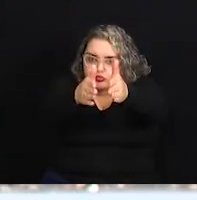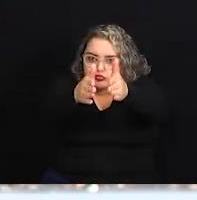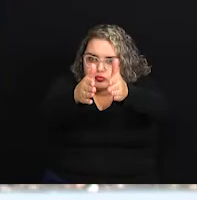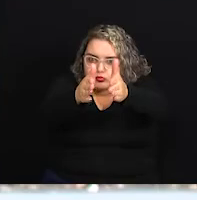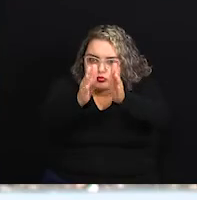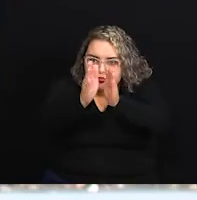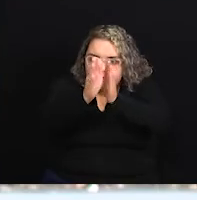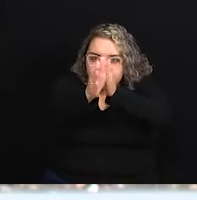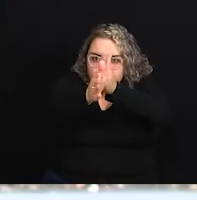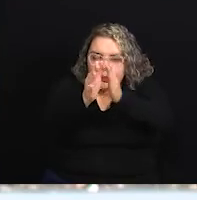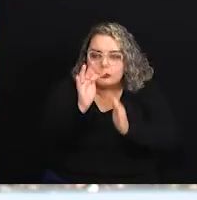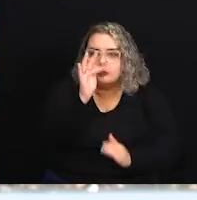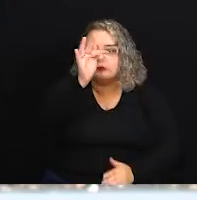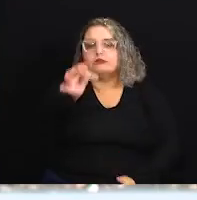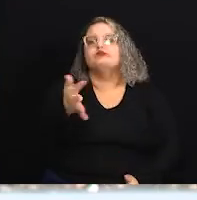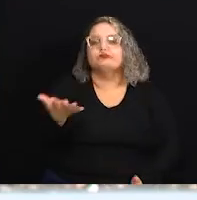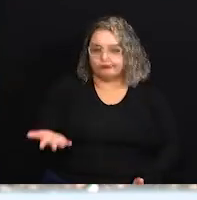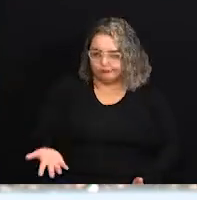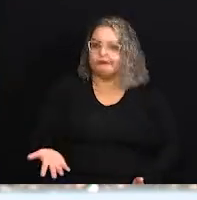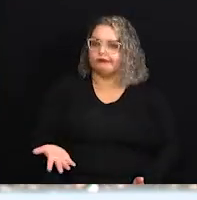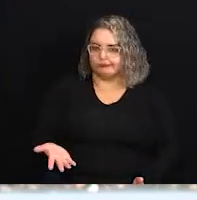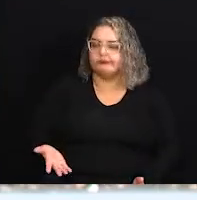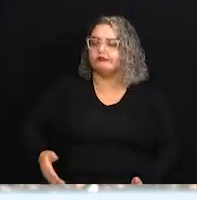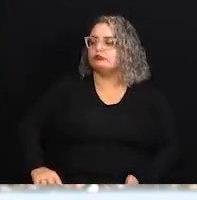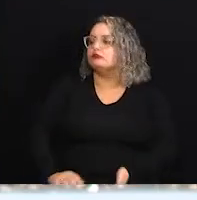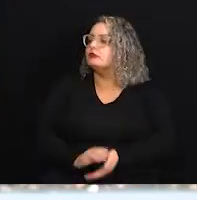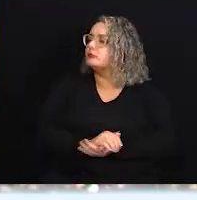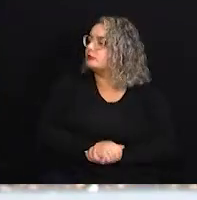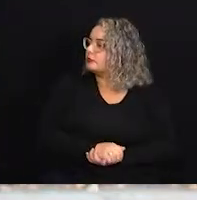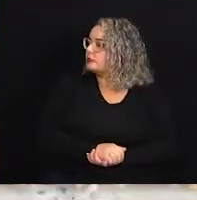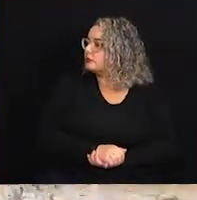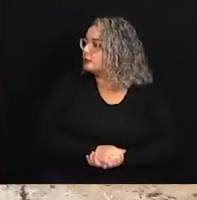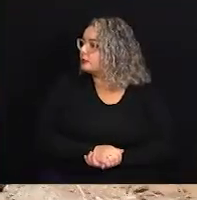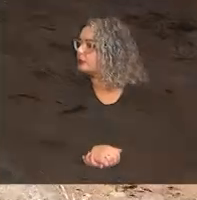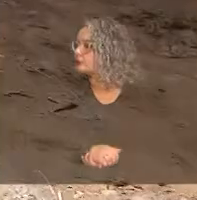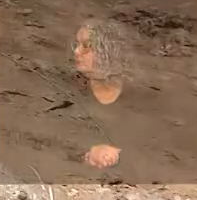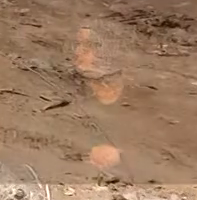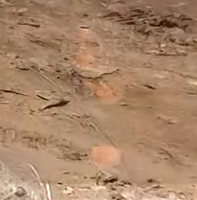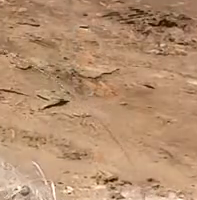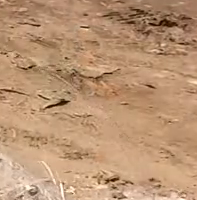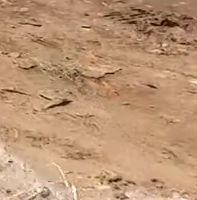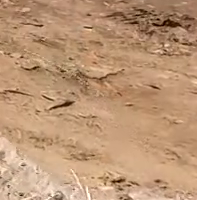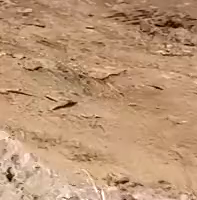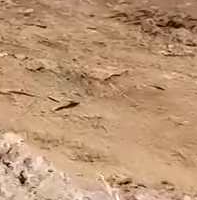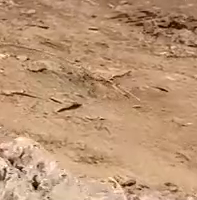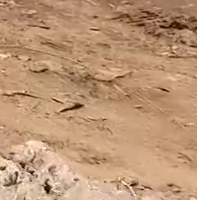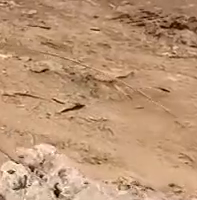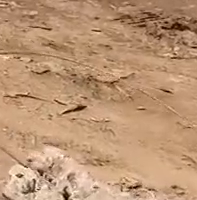apontar aí para o nosso futuro, aponta para onde nós temos que ir.